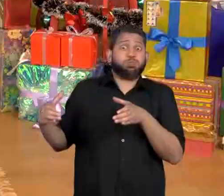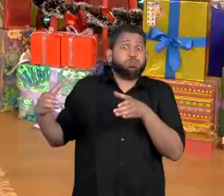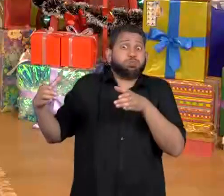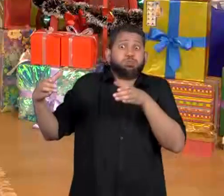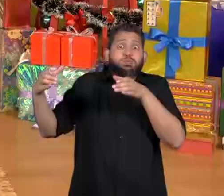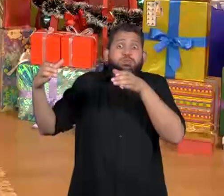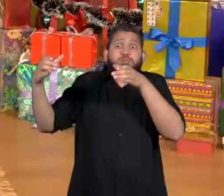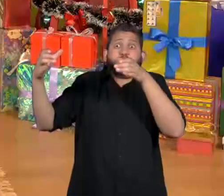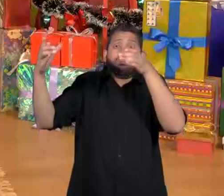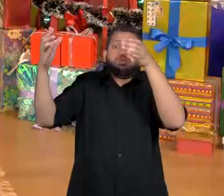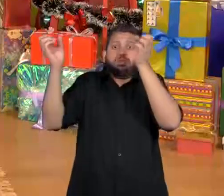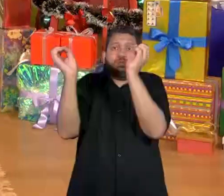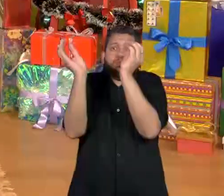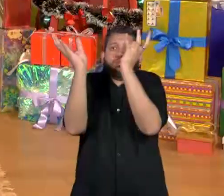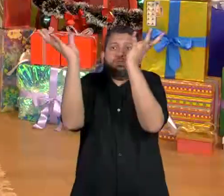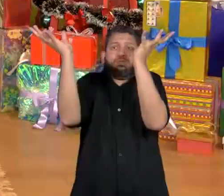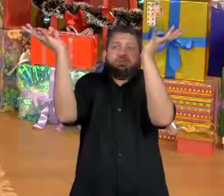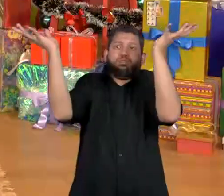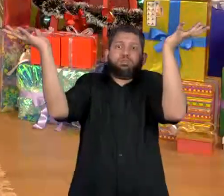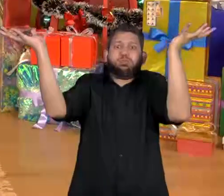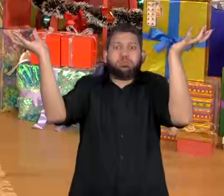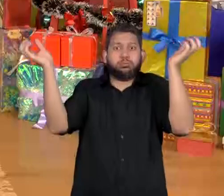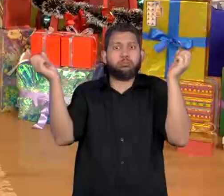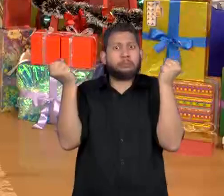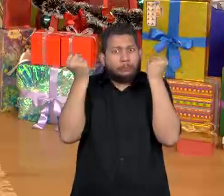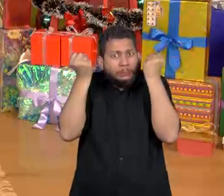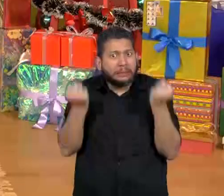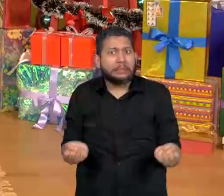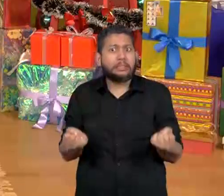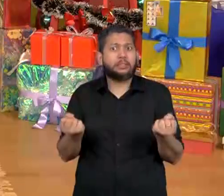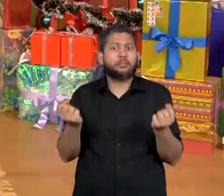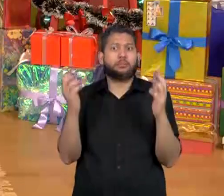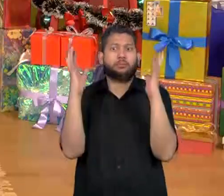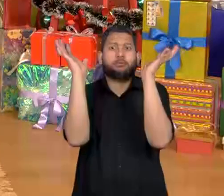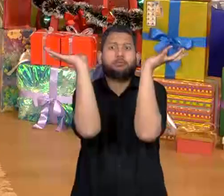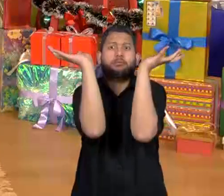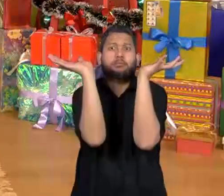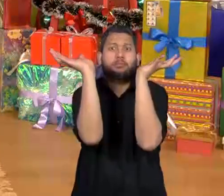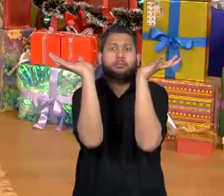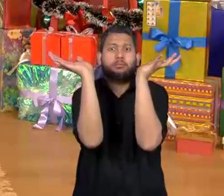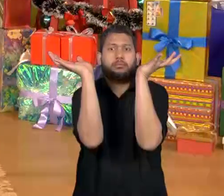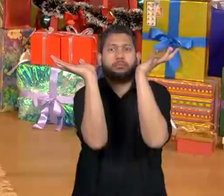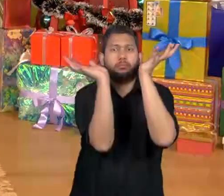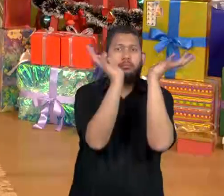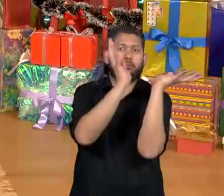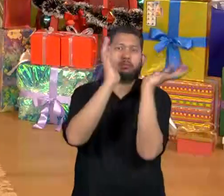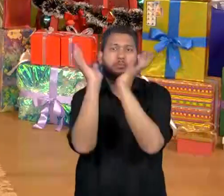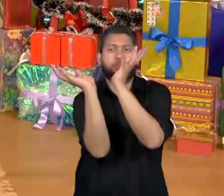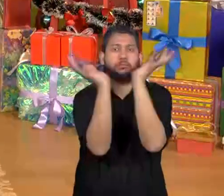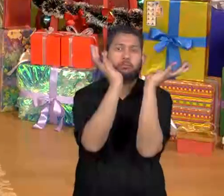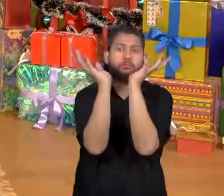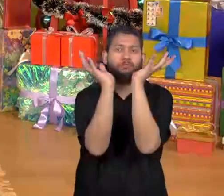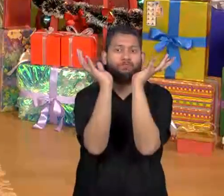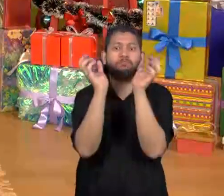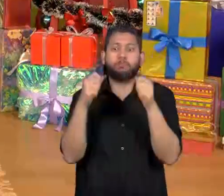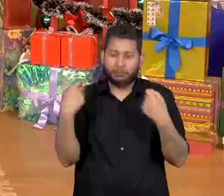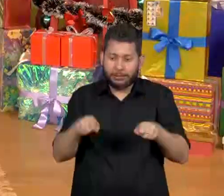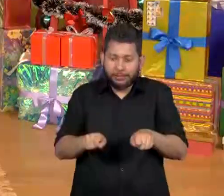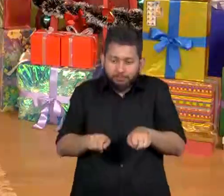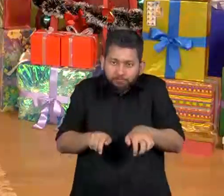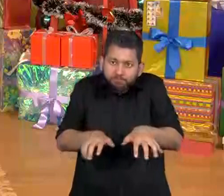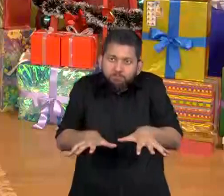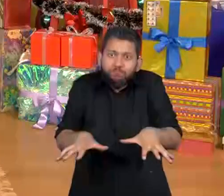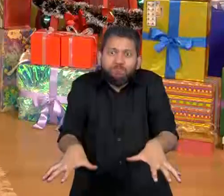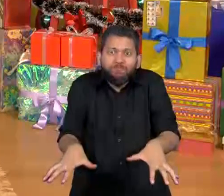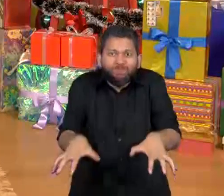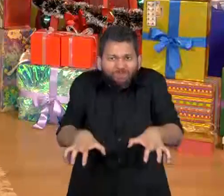árvore uma muito árvore grande. Imensa, exato, uhum. né? Então, a gente já deu para perceber também, né, que para grandes árvores a gente também